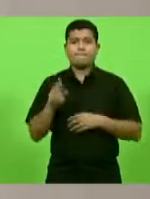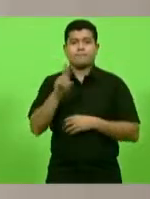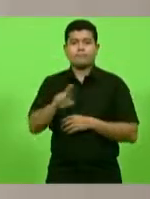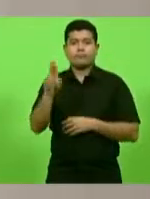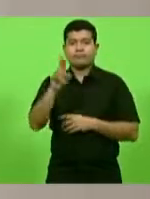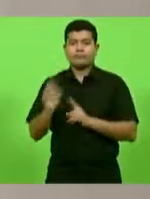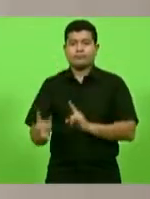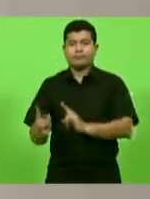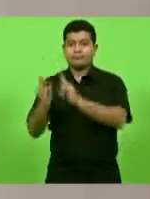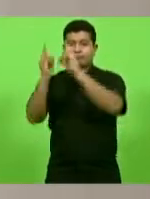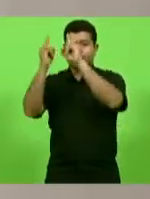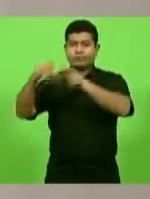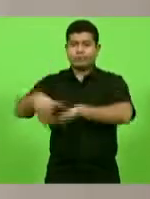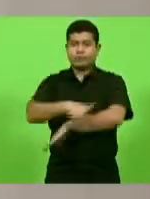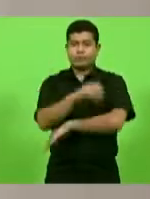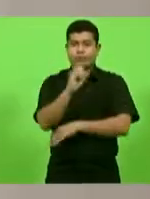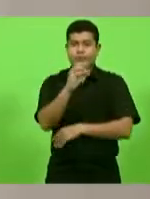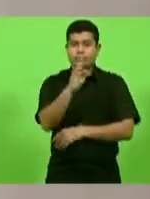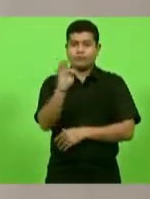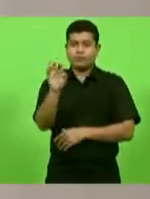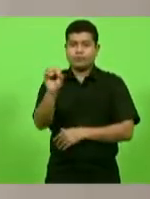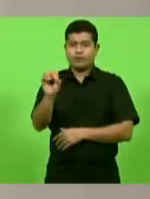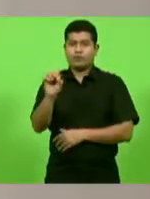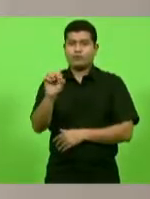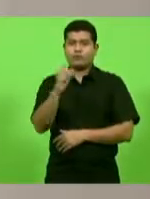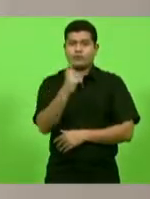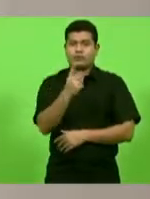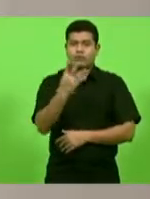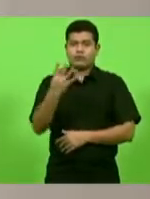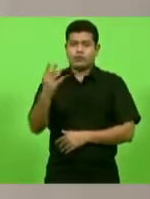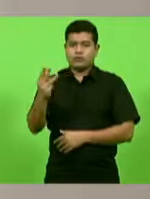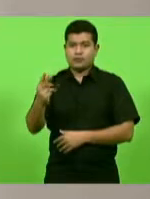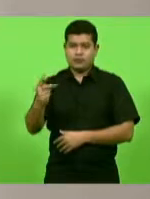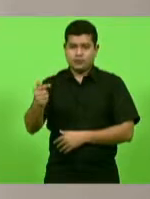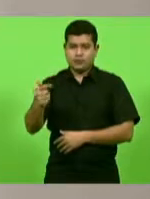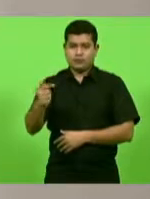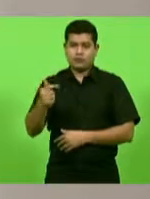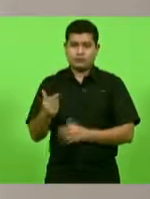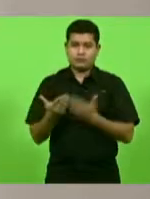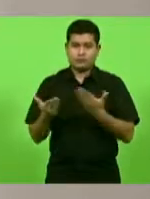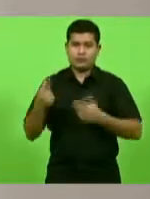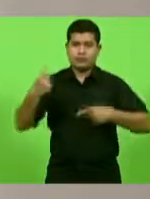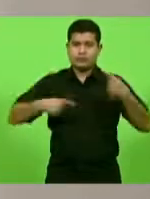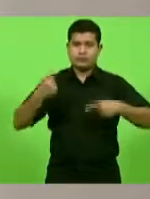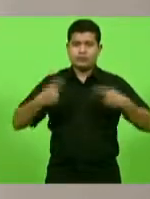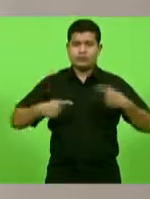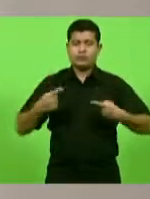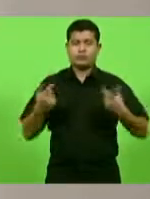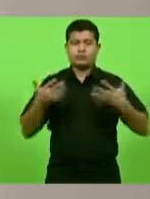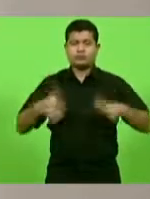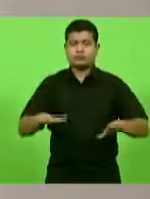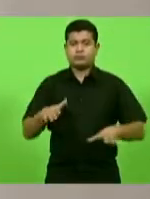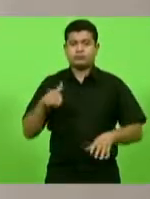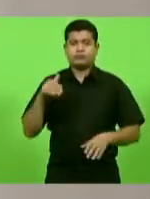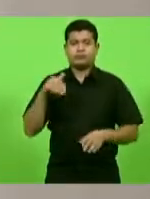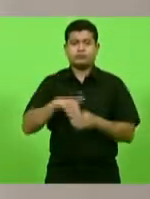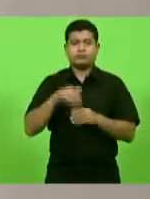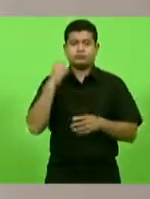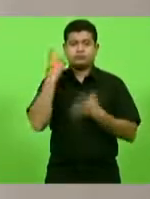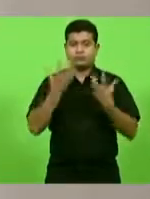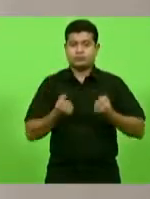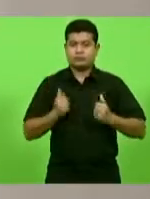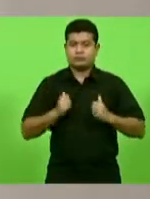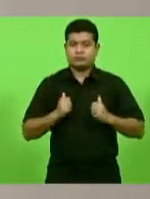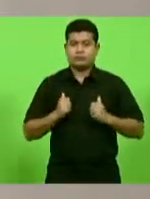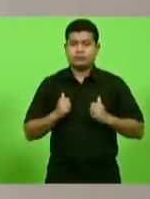na Avenida Otto Gamadessa, número 147, em discussão. Não havendo quem queira discutir, em votação. Deputados que aprovam, permaneçam